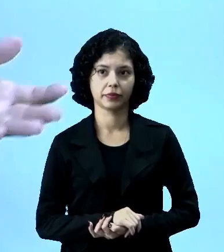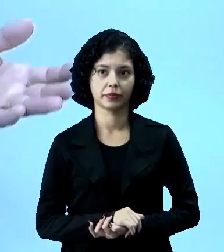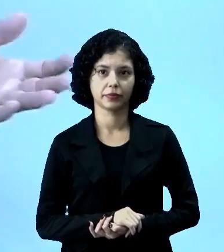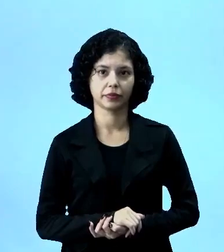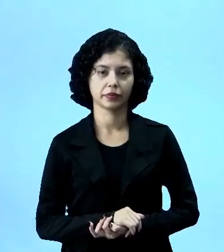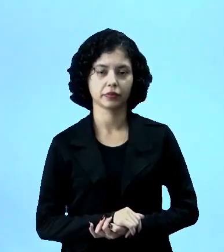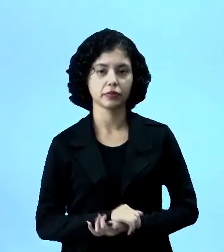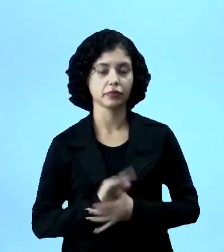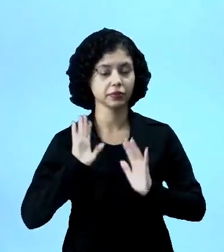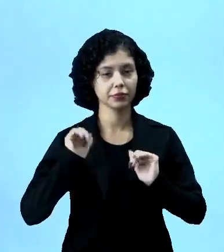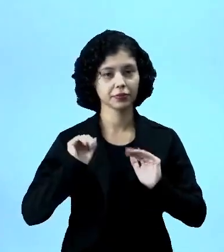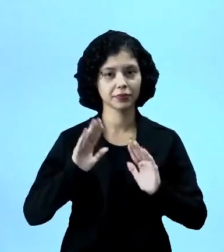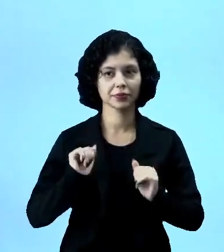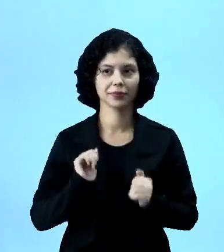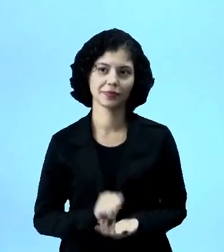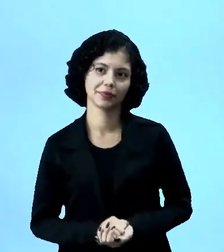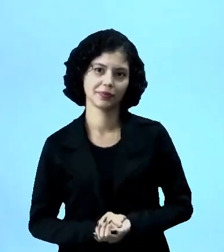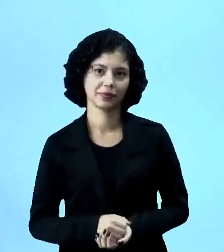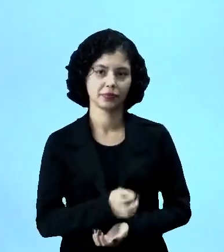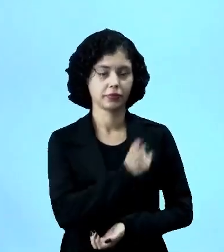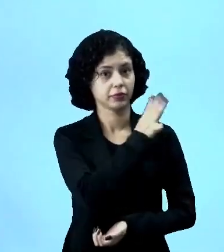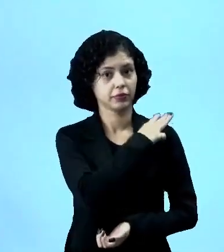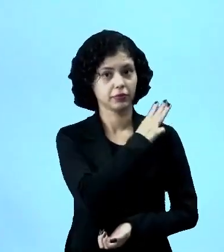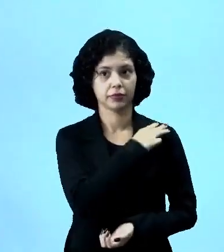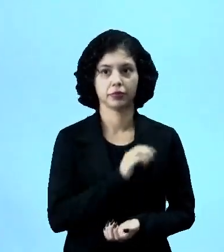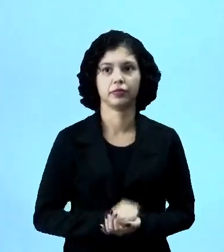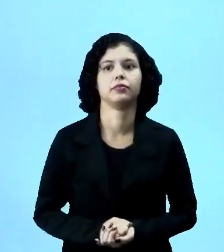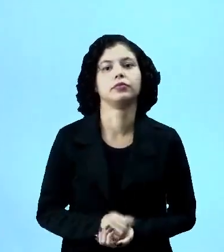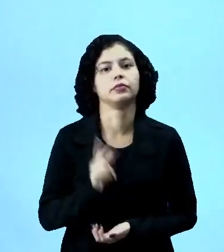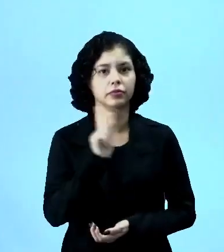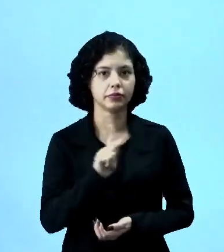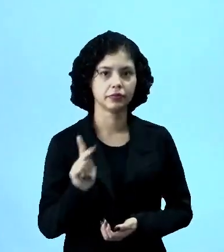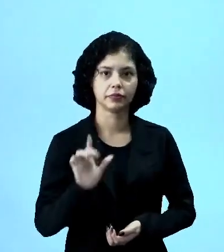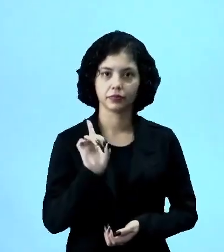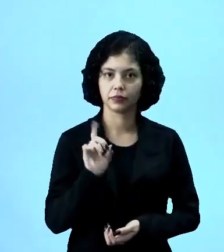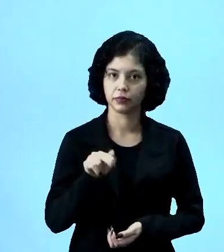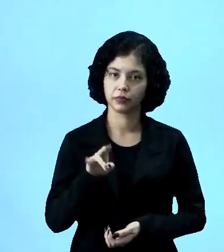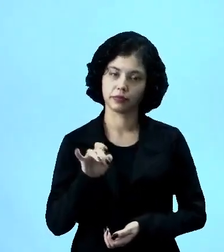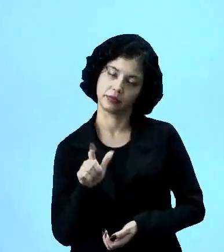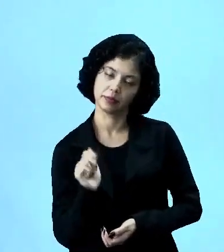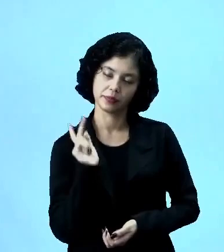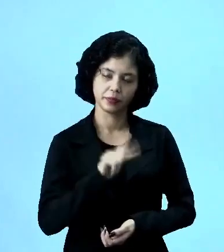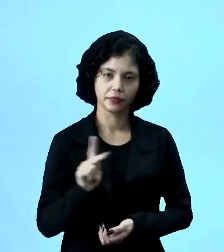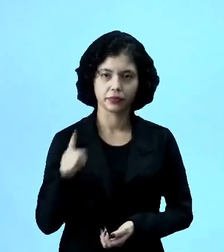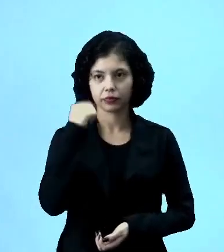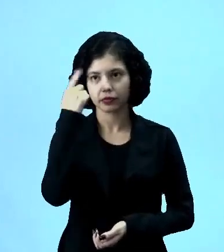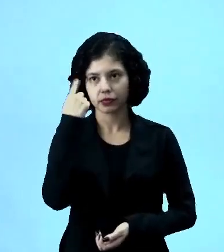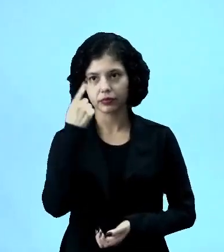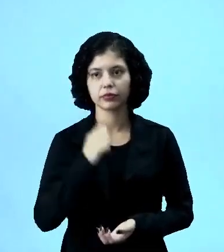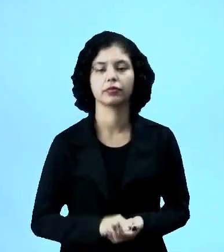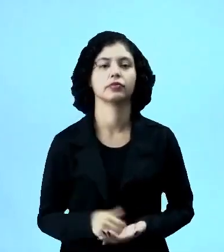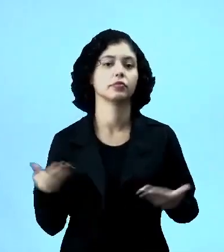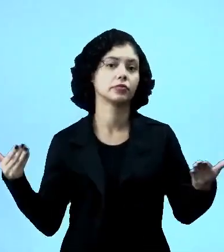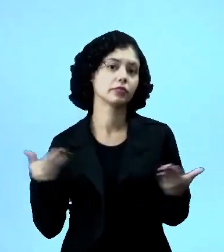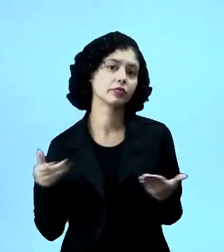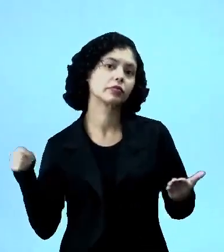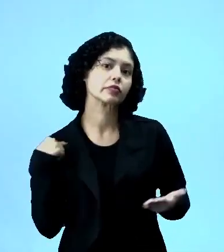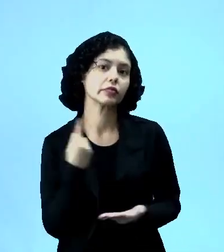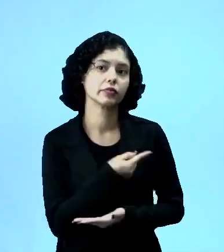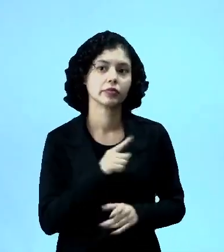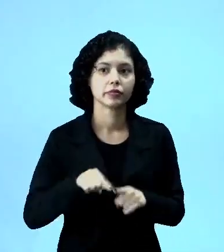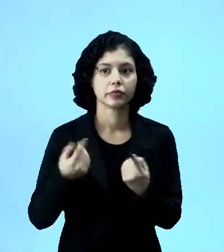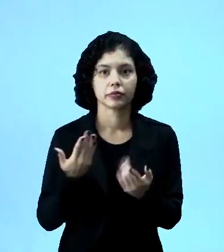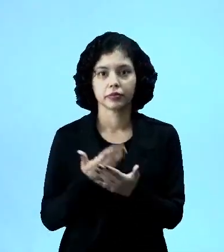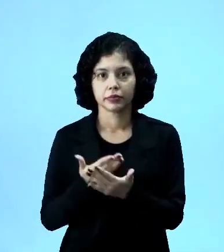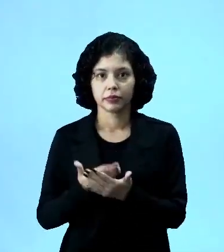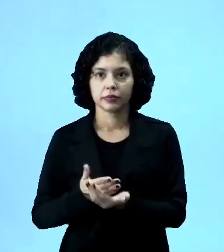estudar. Olá galerinha, terceira série do ensino médio. Eu sou o professor Daniel, professor de língua espanhola, e a partir de agora vamos para